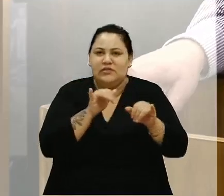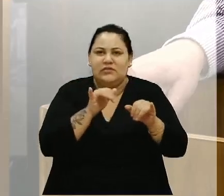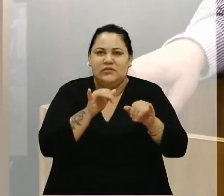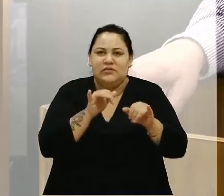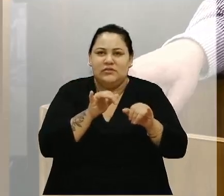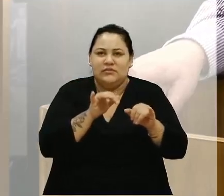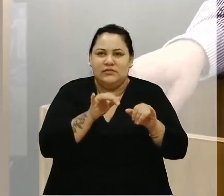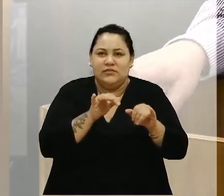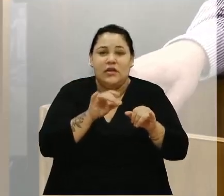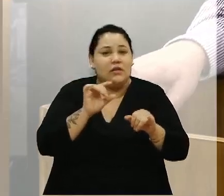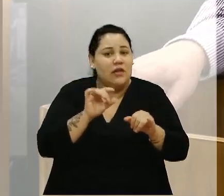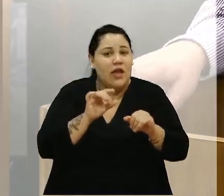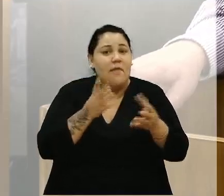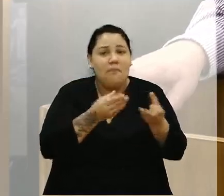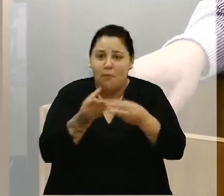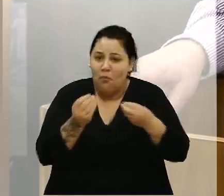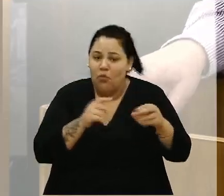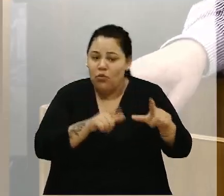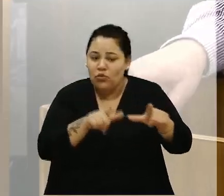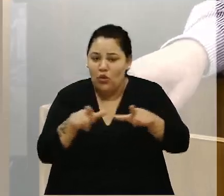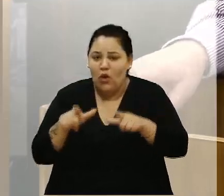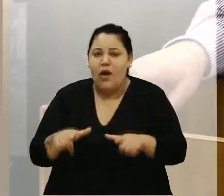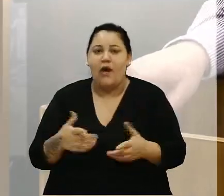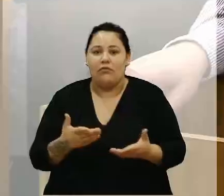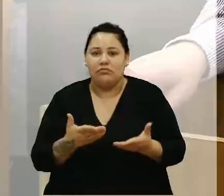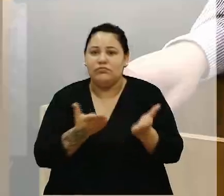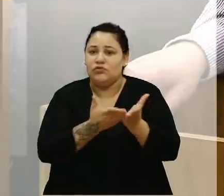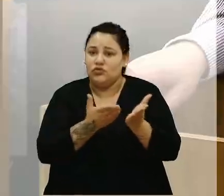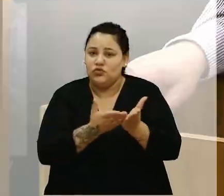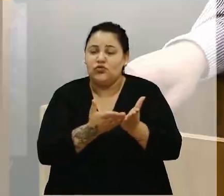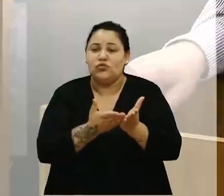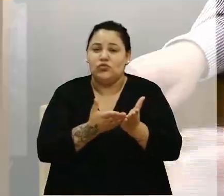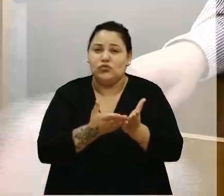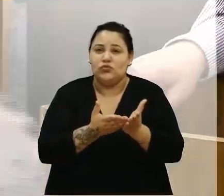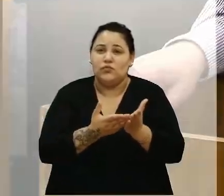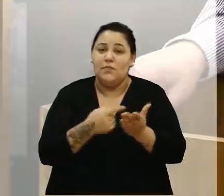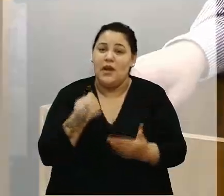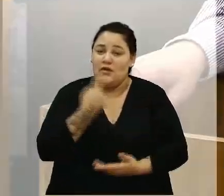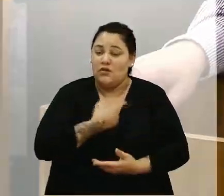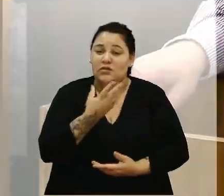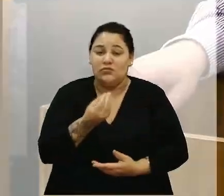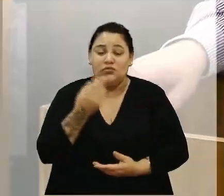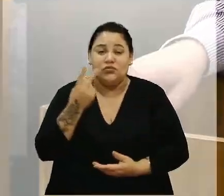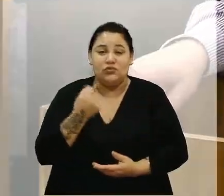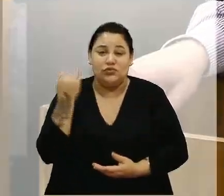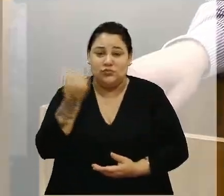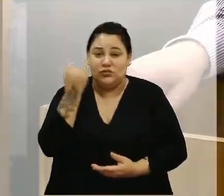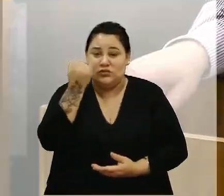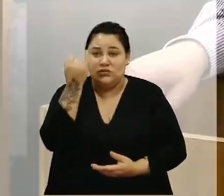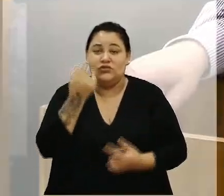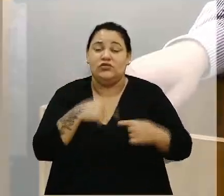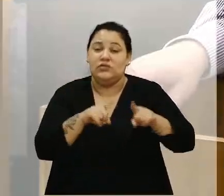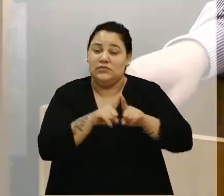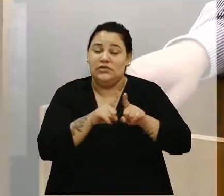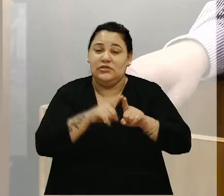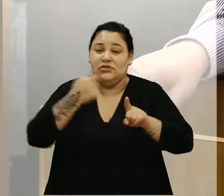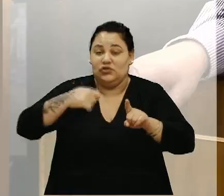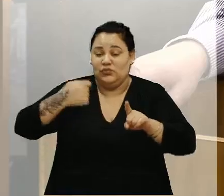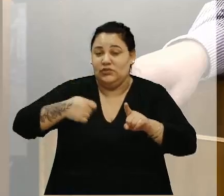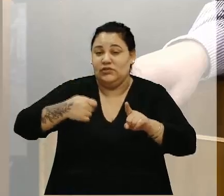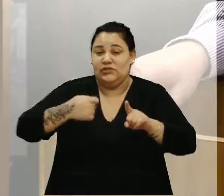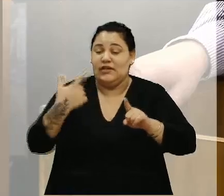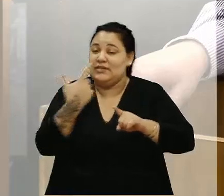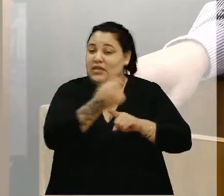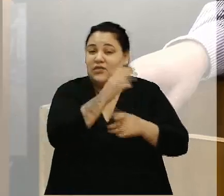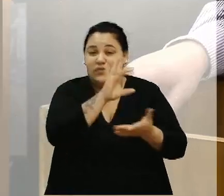significa pouca coisa para o estudo, vereador Lucas. Para nós, isso é importante, que isso precisava que saísse do